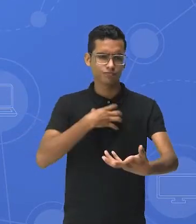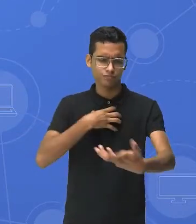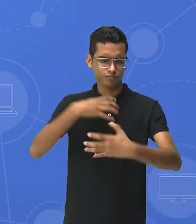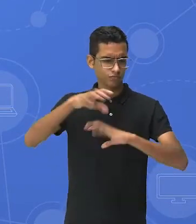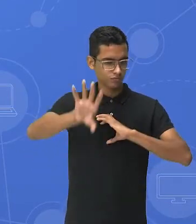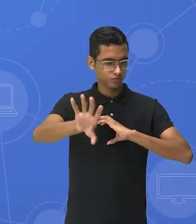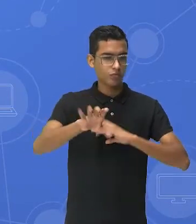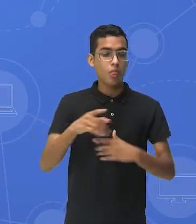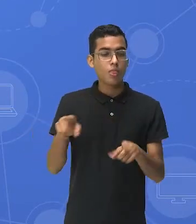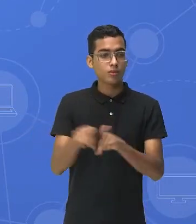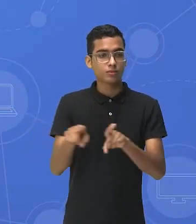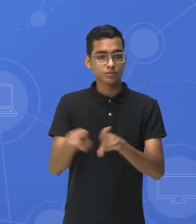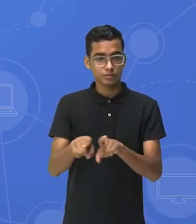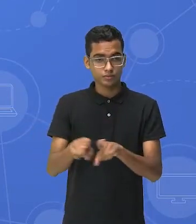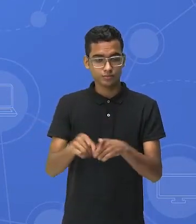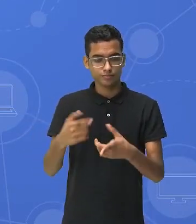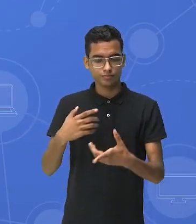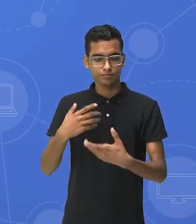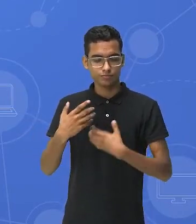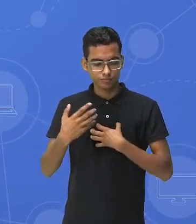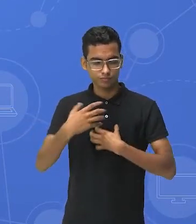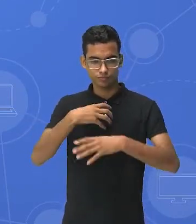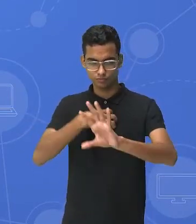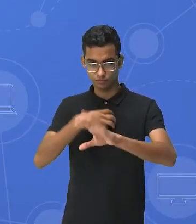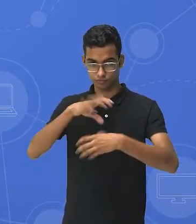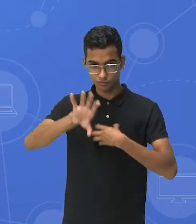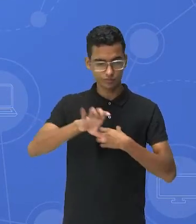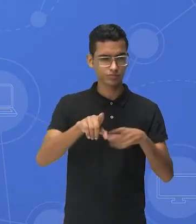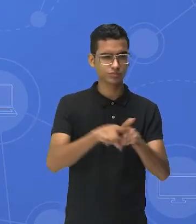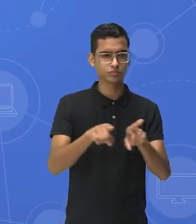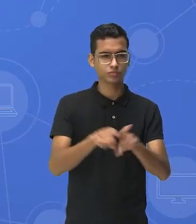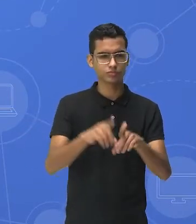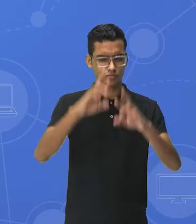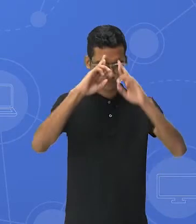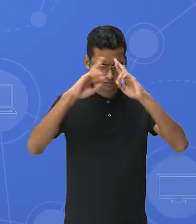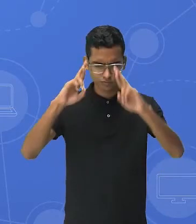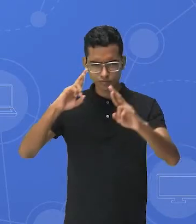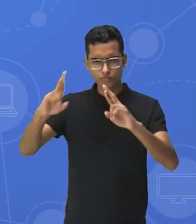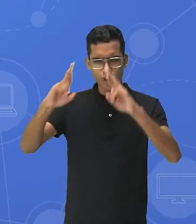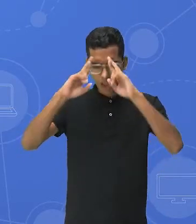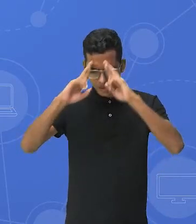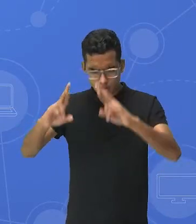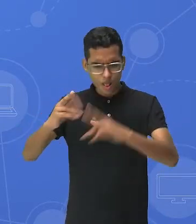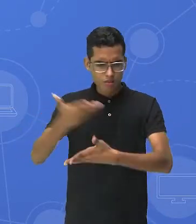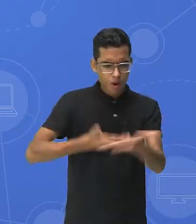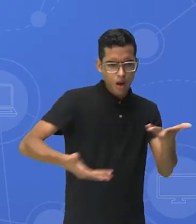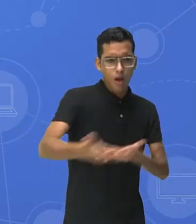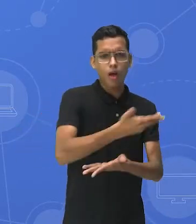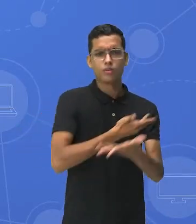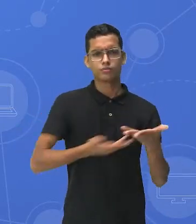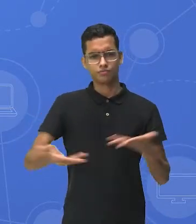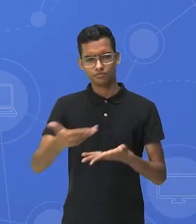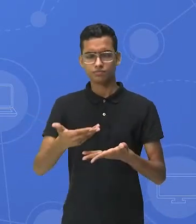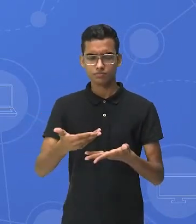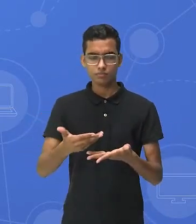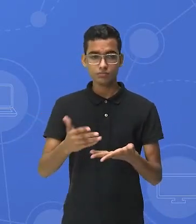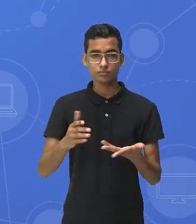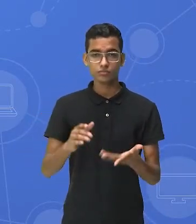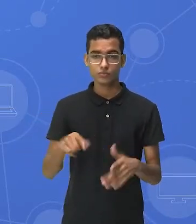amizade. Então, isso é algo que não pode mais ocorrer, mas que infelizmente ocorre e a gente precisa o